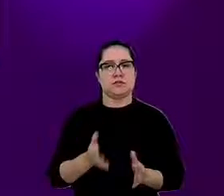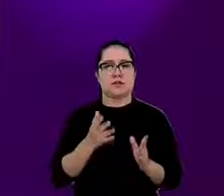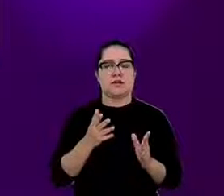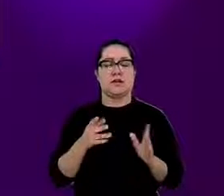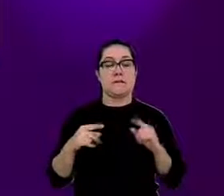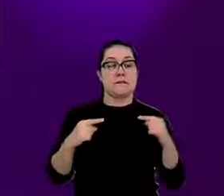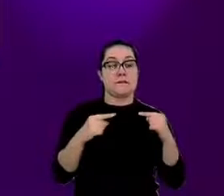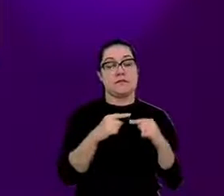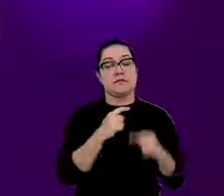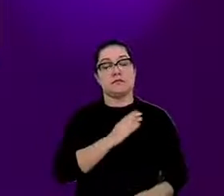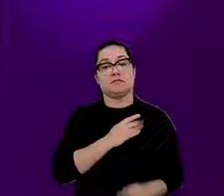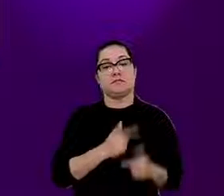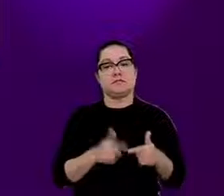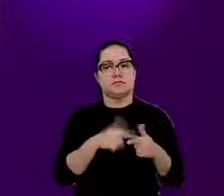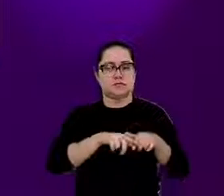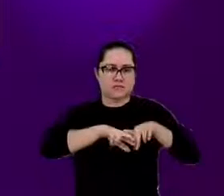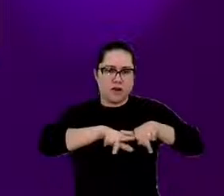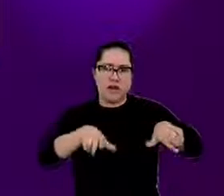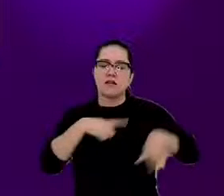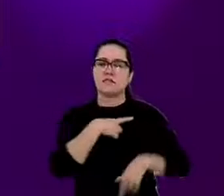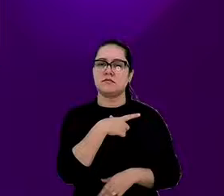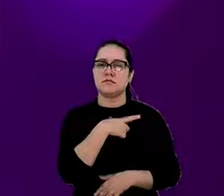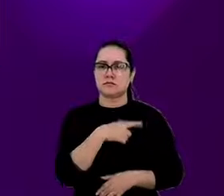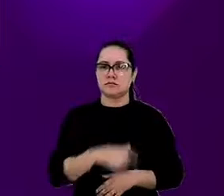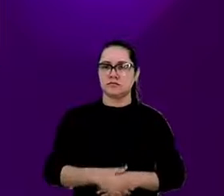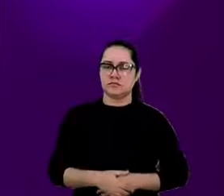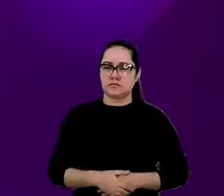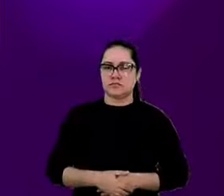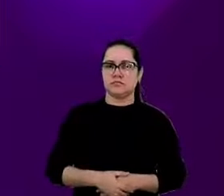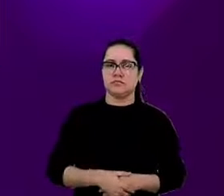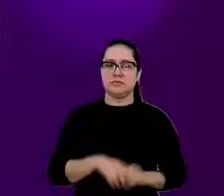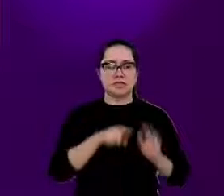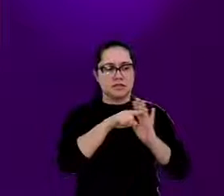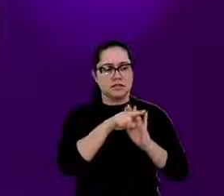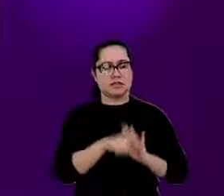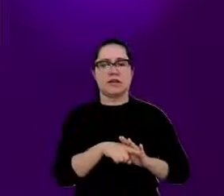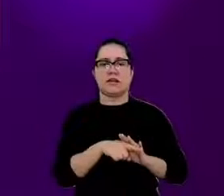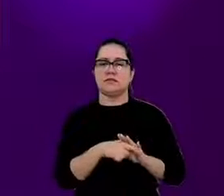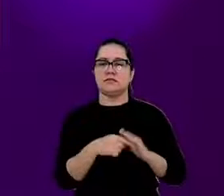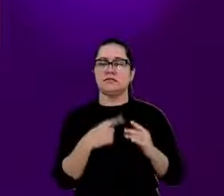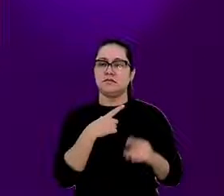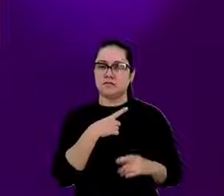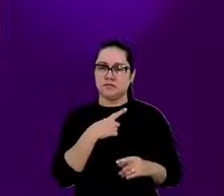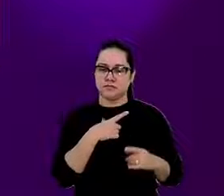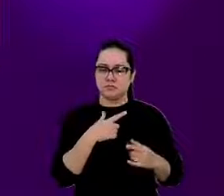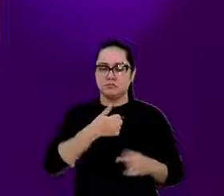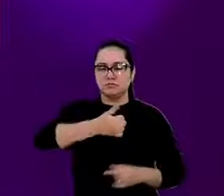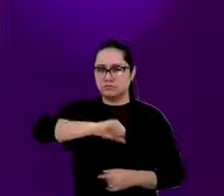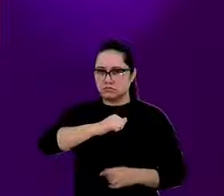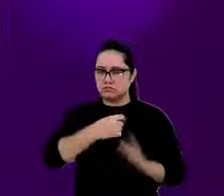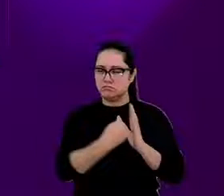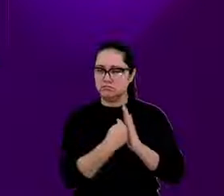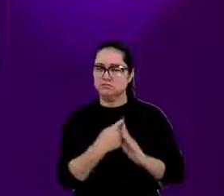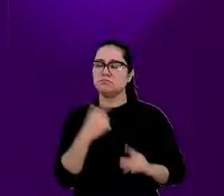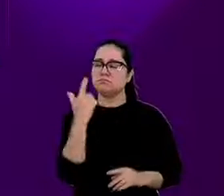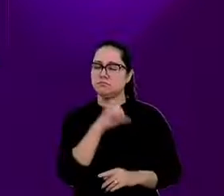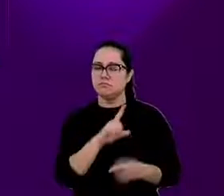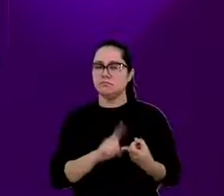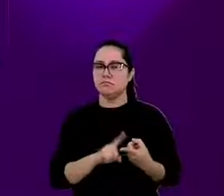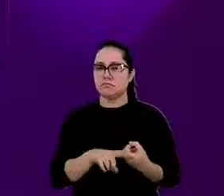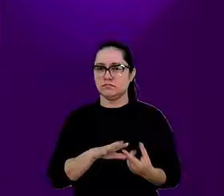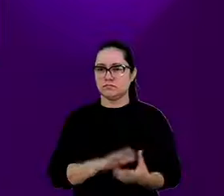desde a priorização e aprimoramento da análise de exames, como telemonitoramento e detecção de fibrilação